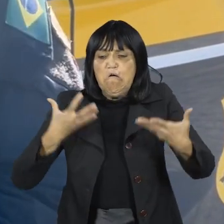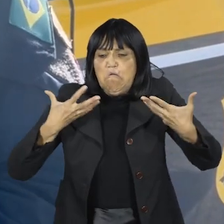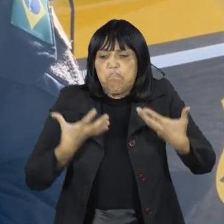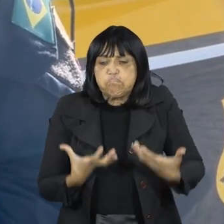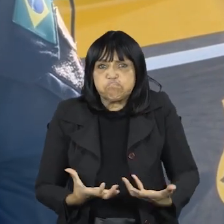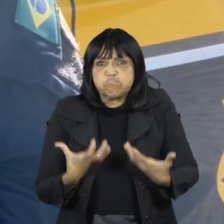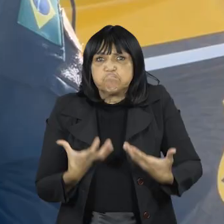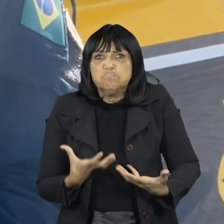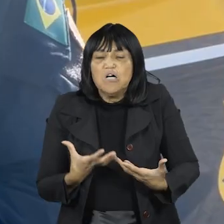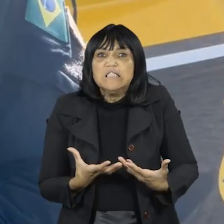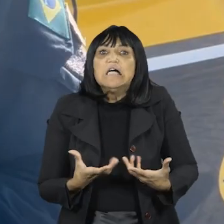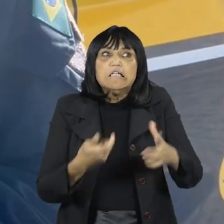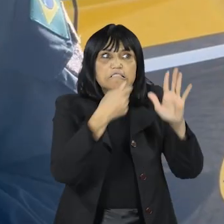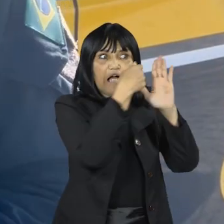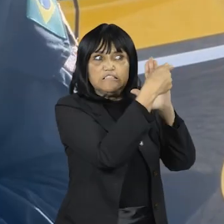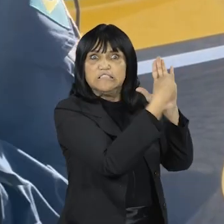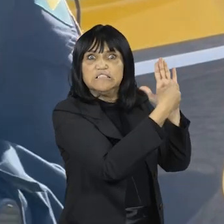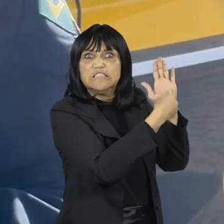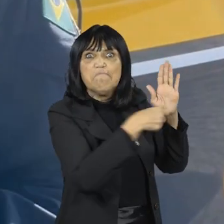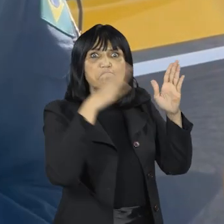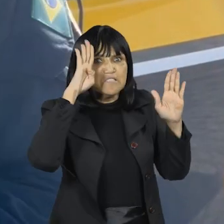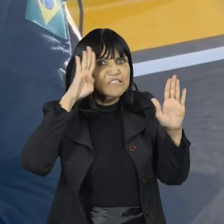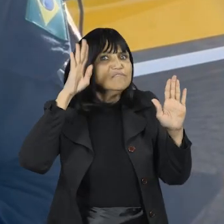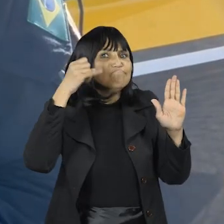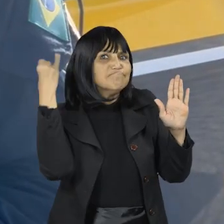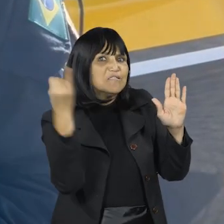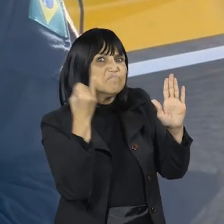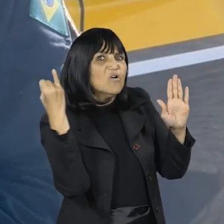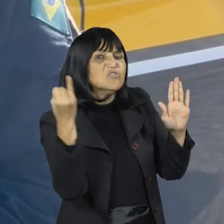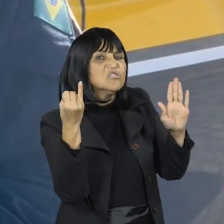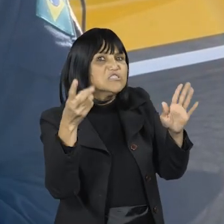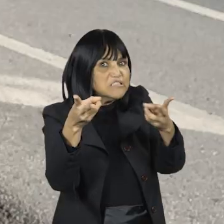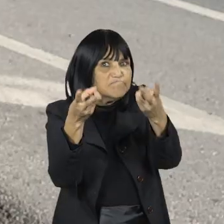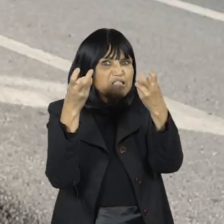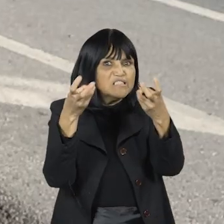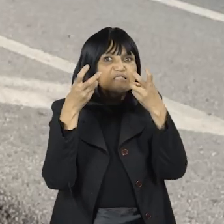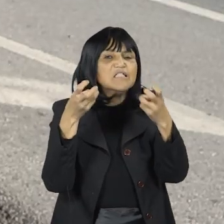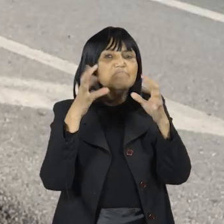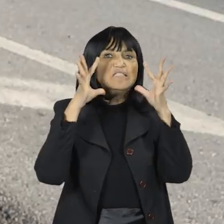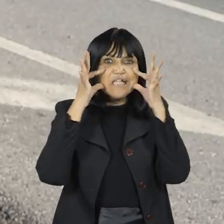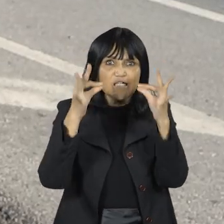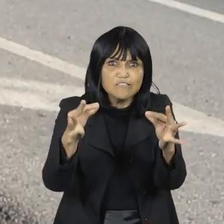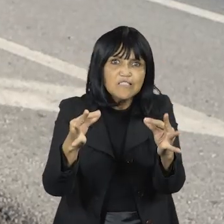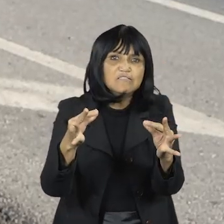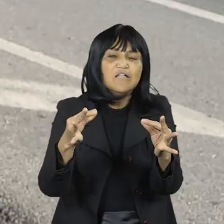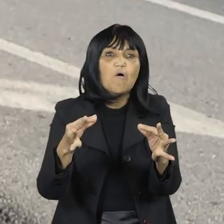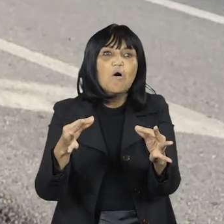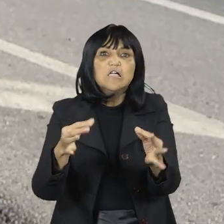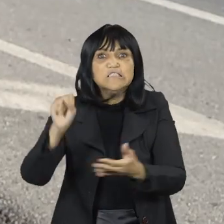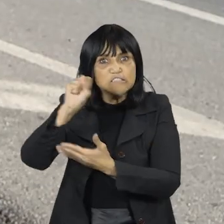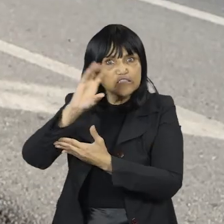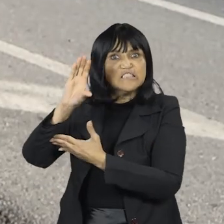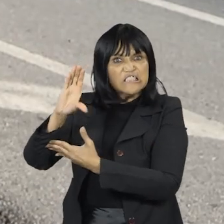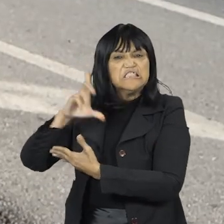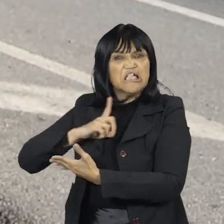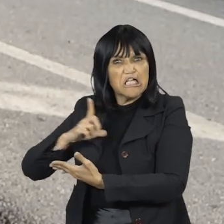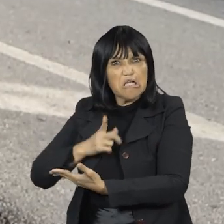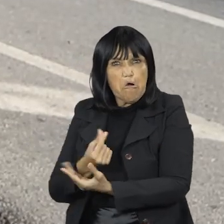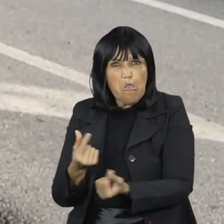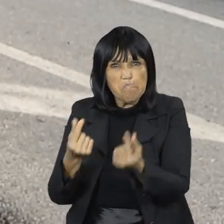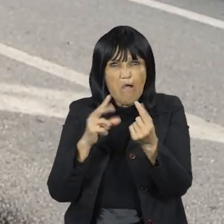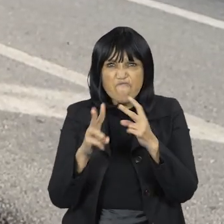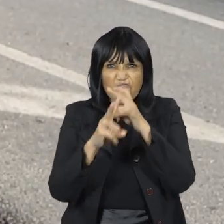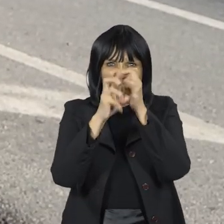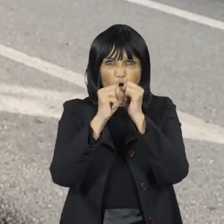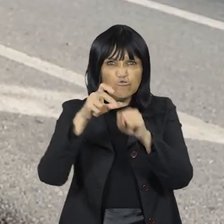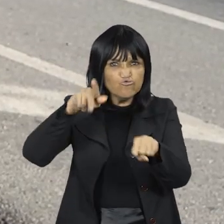uma carga máxima estabelecida, é fundamental que esses parâmetros sejam observados. Santa Catarina tem uma das economias mais fortes do